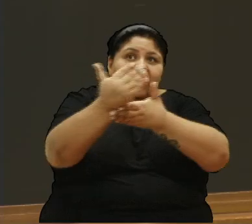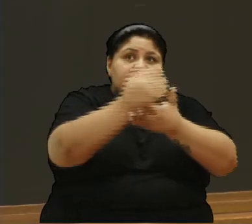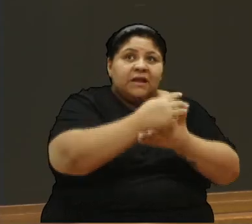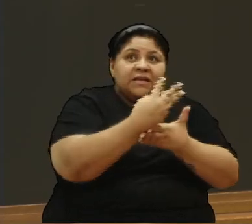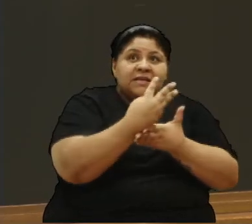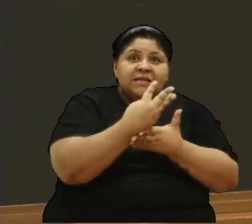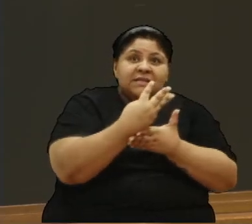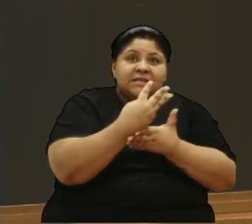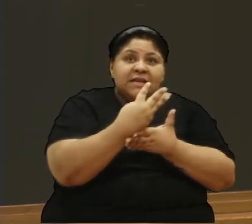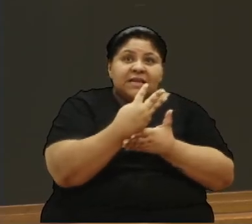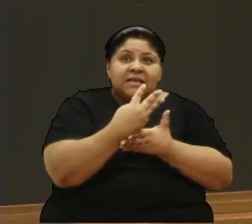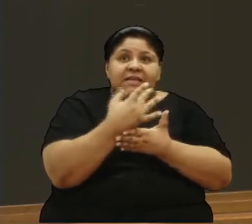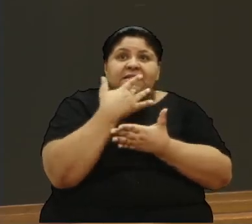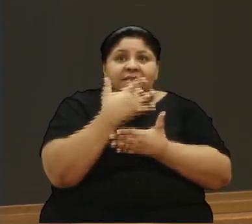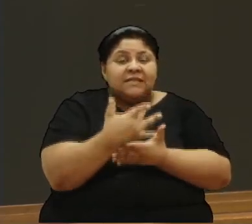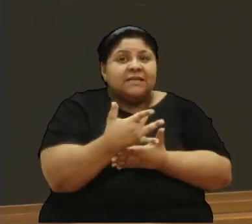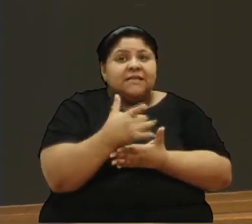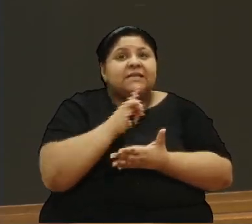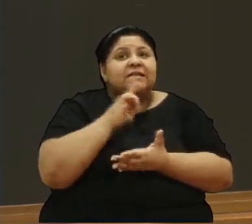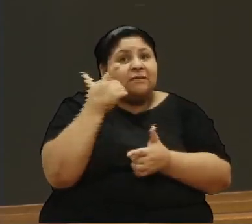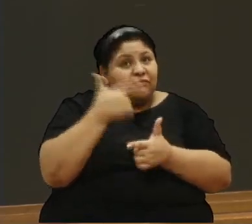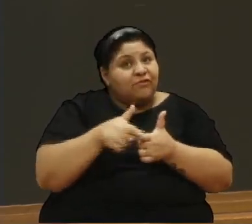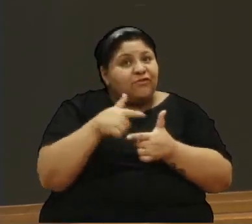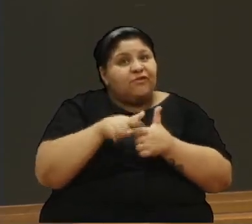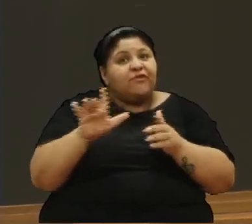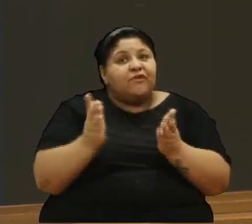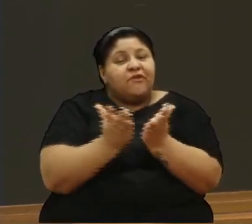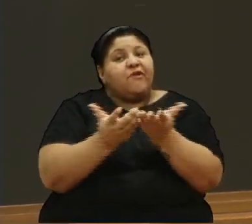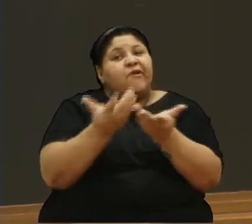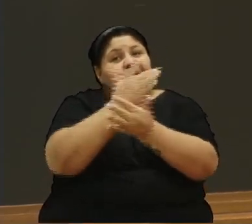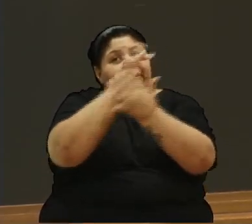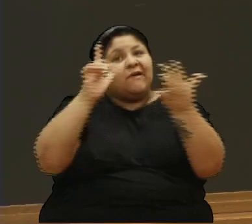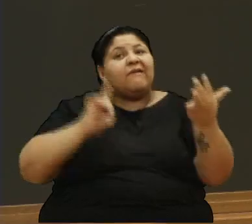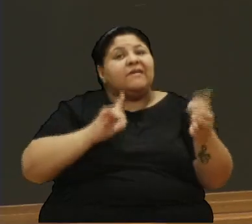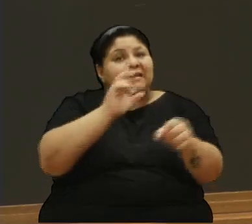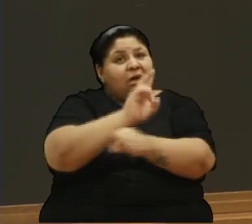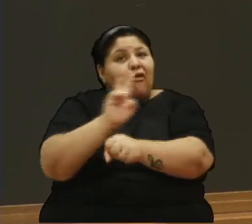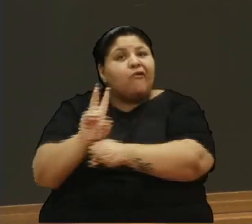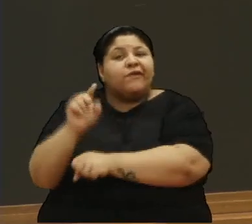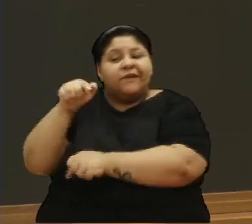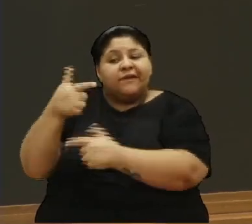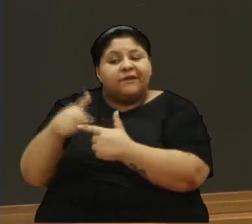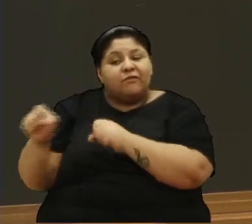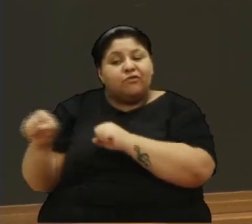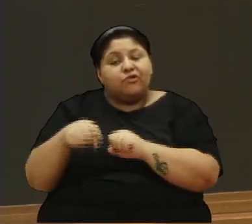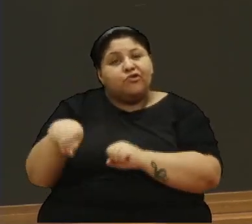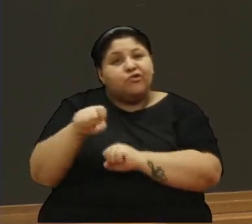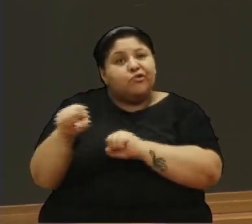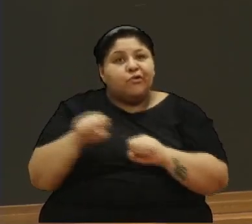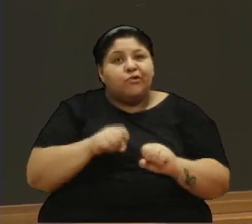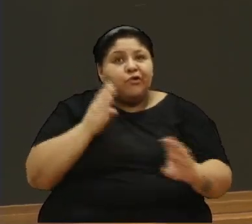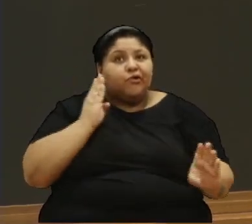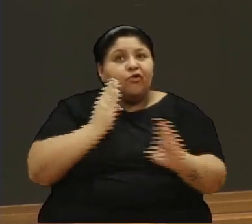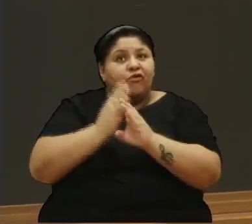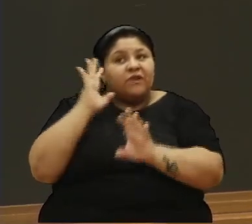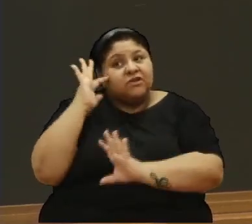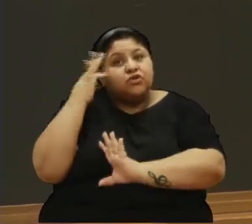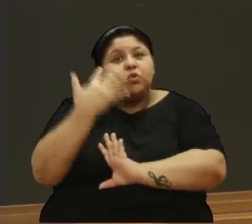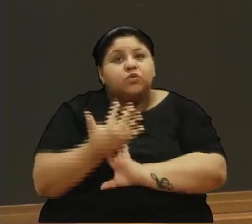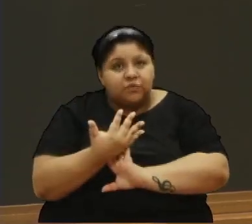manhã. Então, nós temos esse outro problema. E a Comissão do Meio Ambiente tem tratado disso, para que nós possamos encontrar